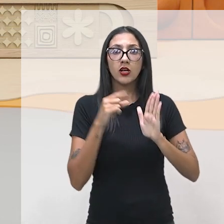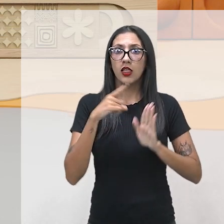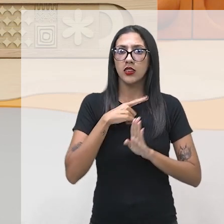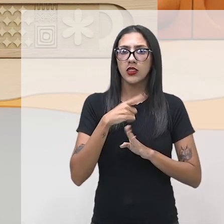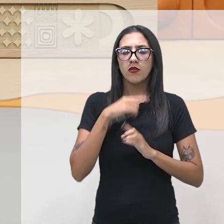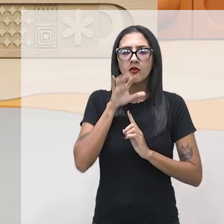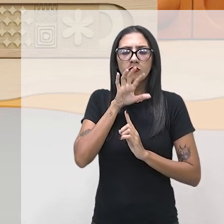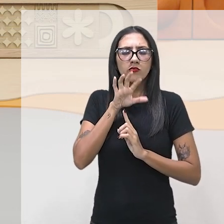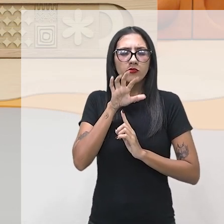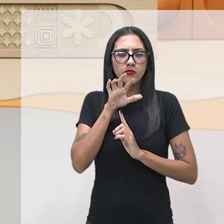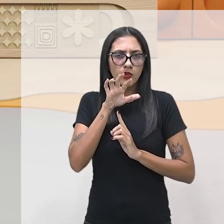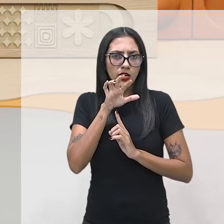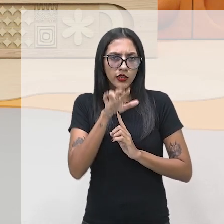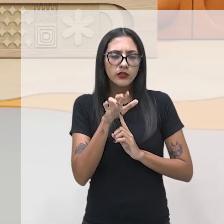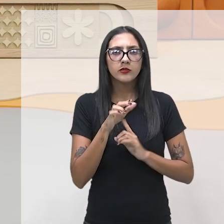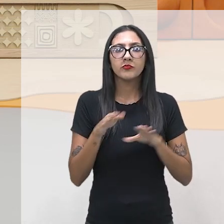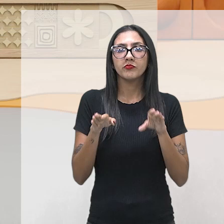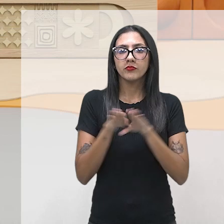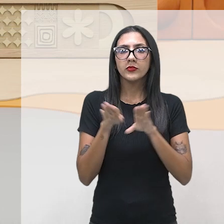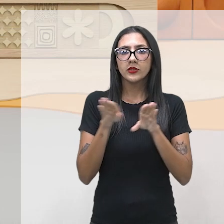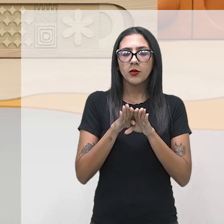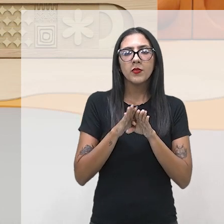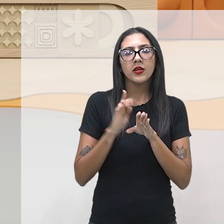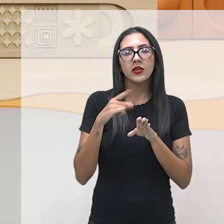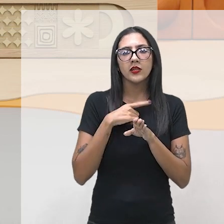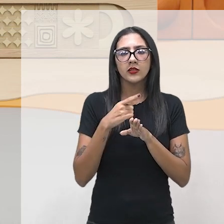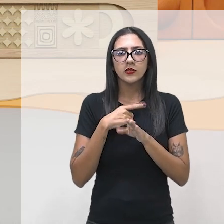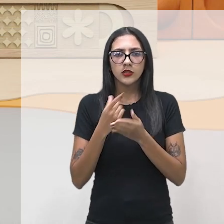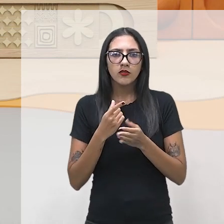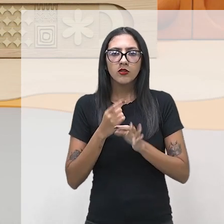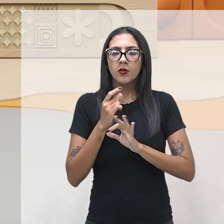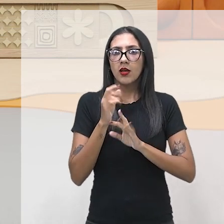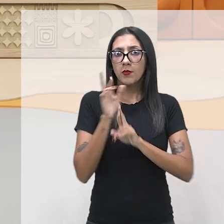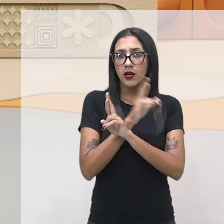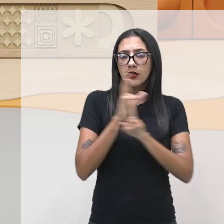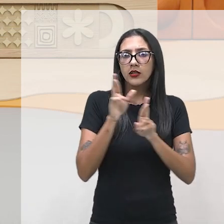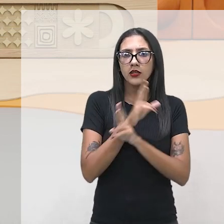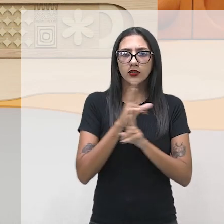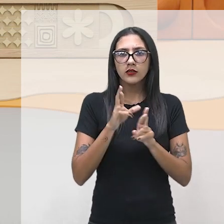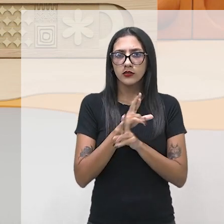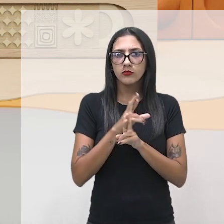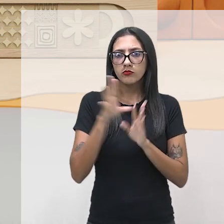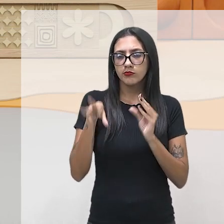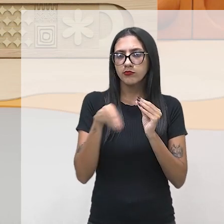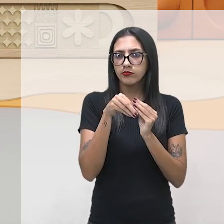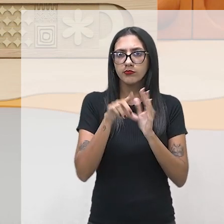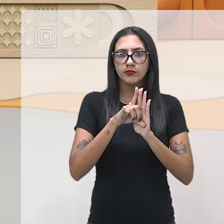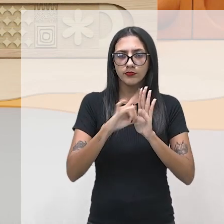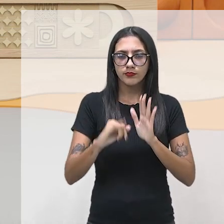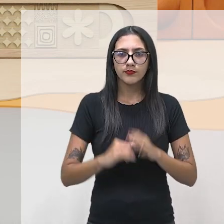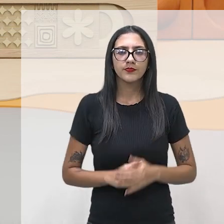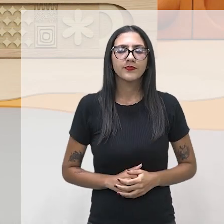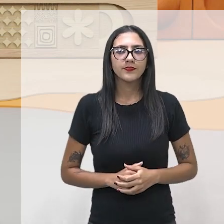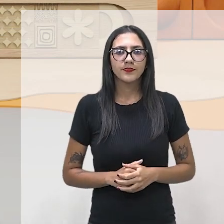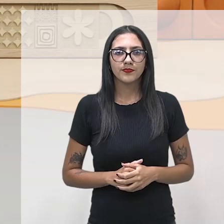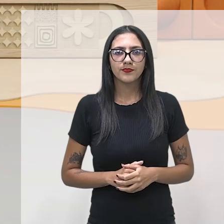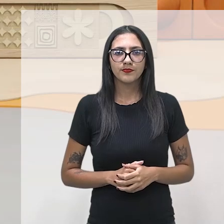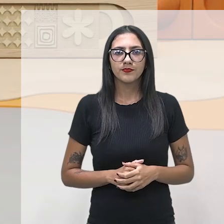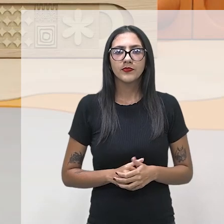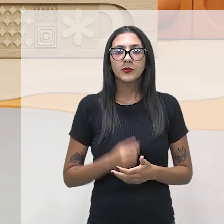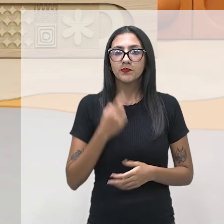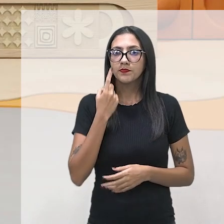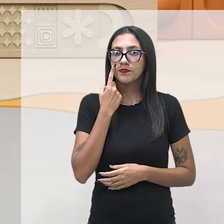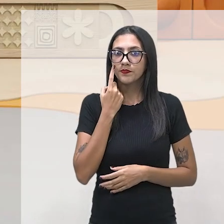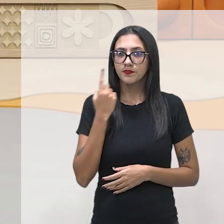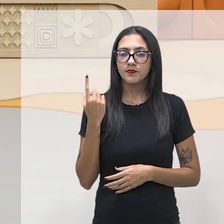no processo e também na abolição da escravidão propriamente dita. Vou começar para vocês agora, vamos lá, gente?